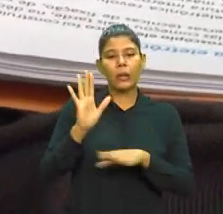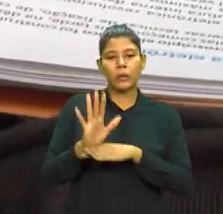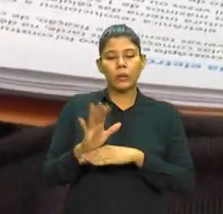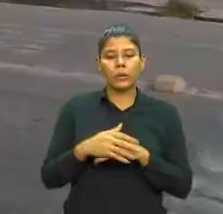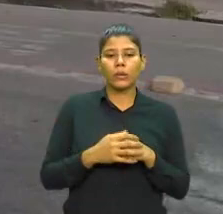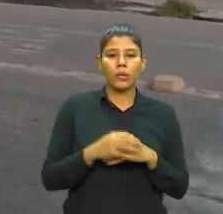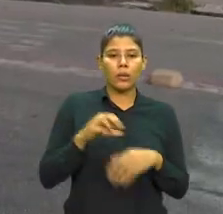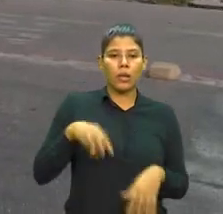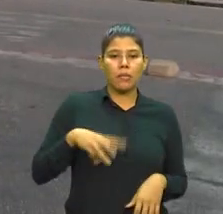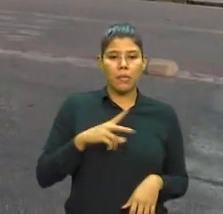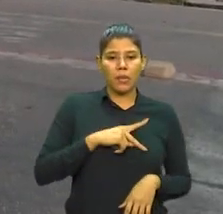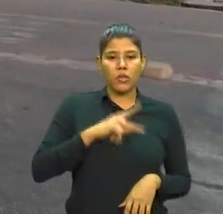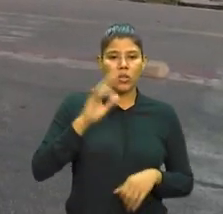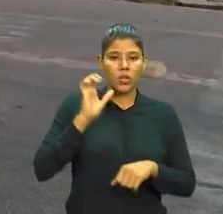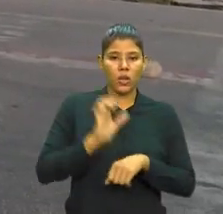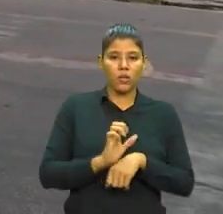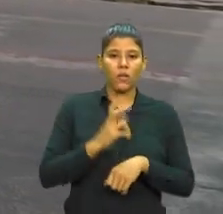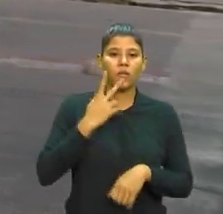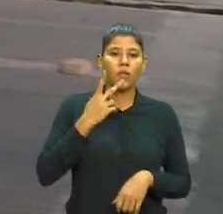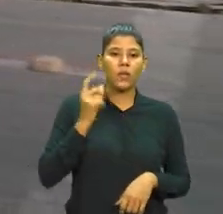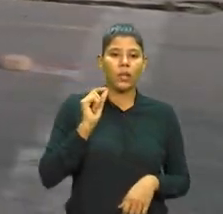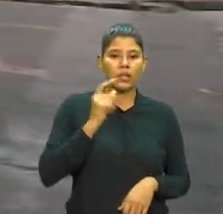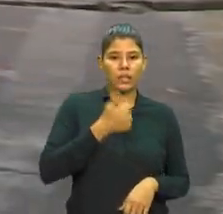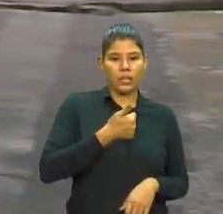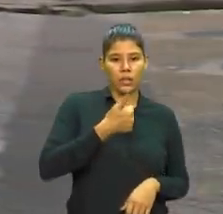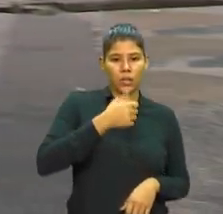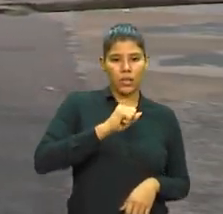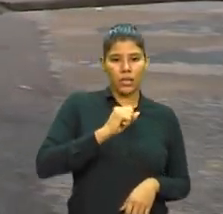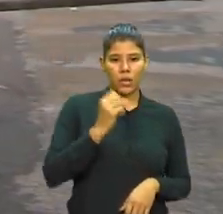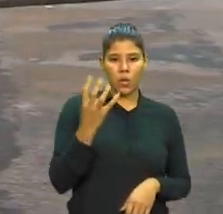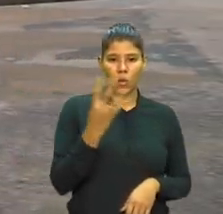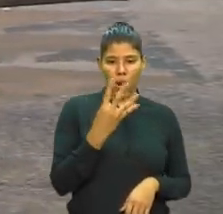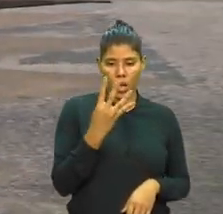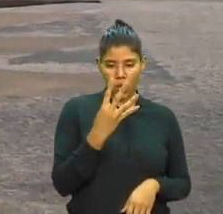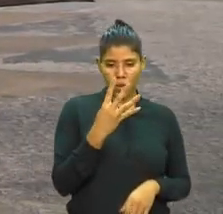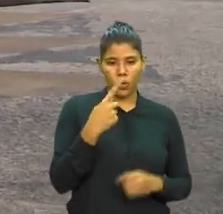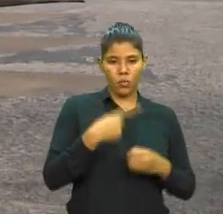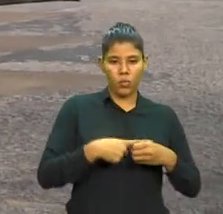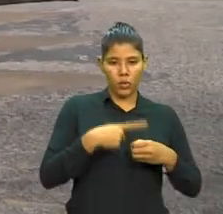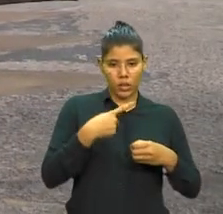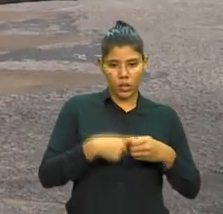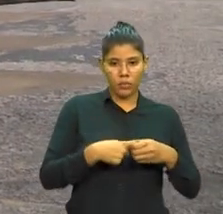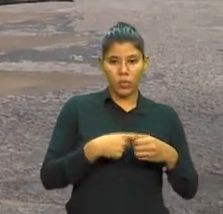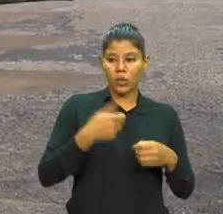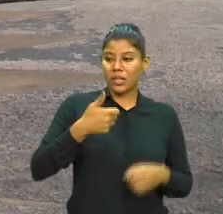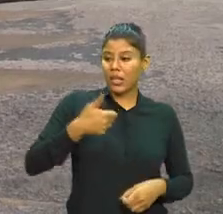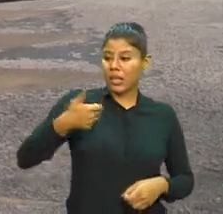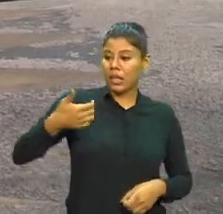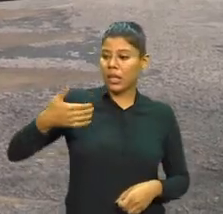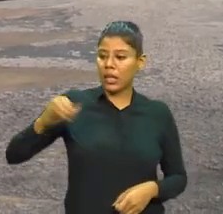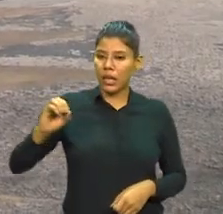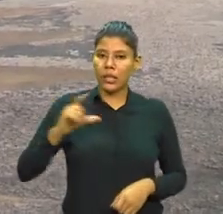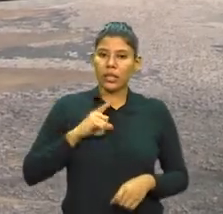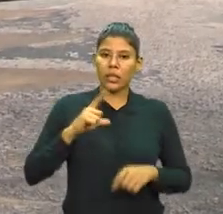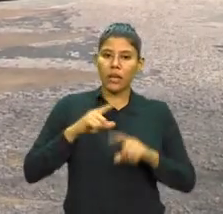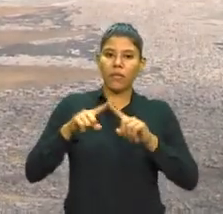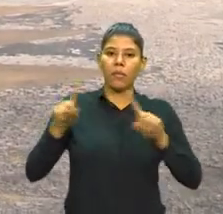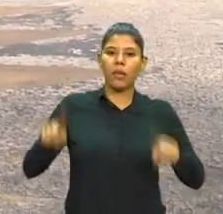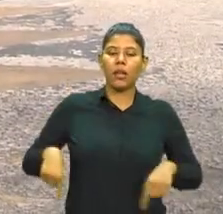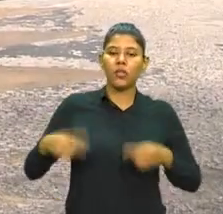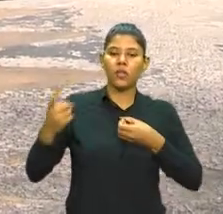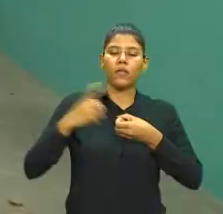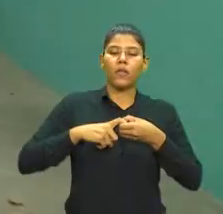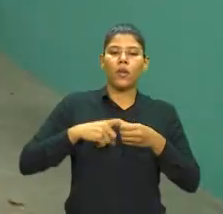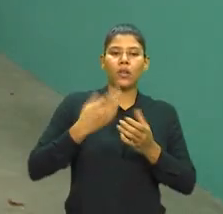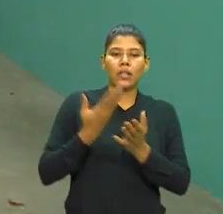público estadual dos 184 municípios cearenses 110 enviaram um plano de retomada das aulas